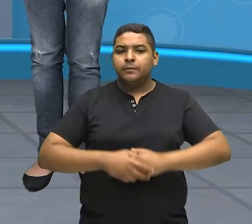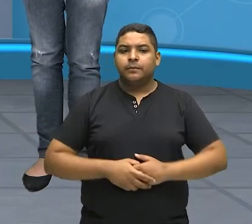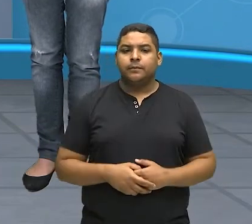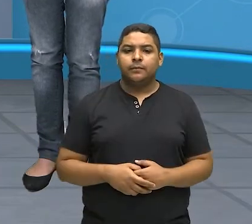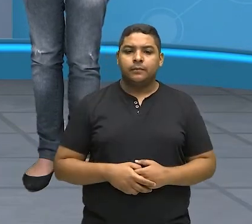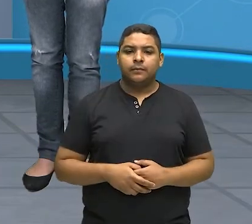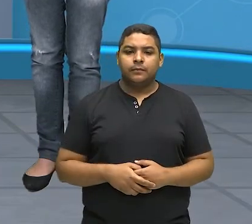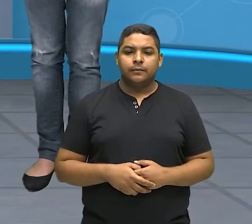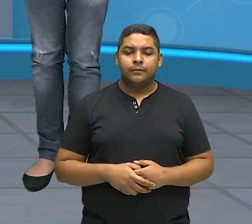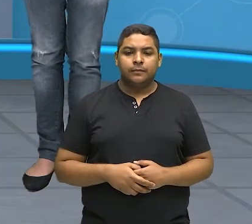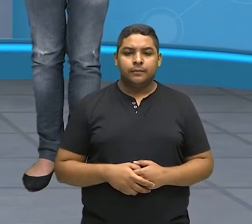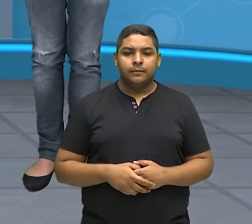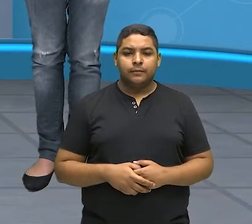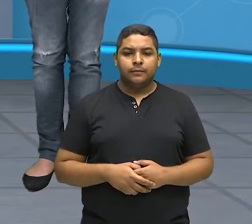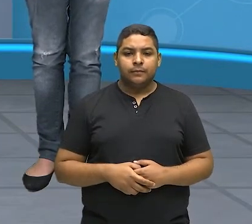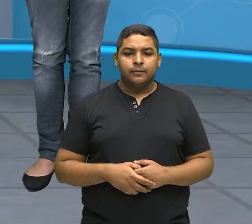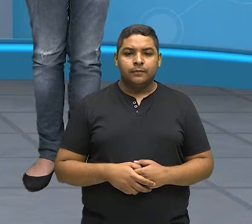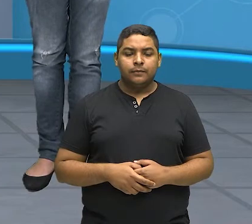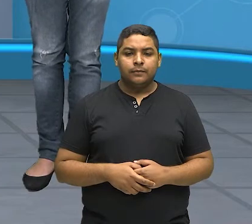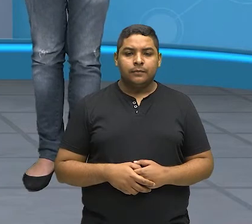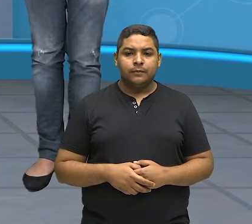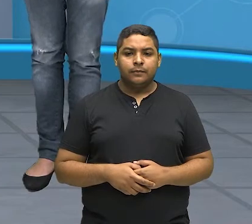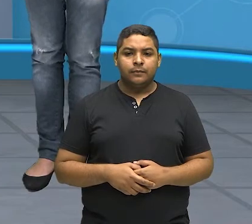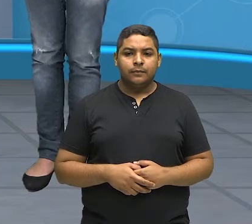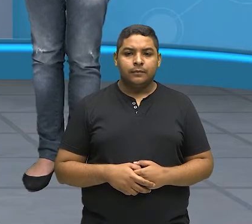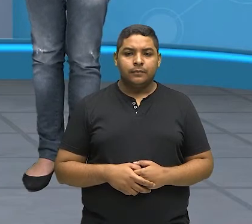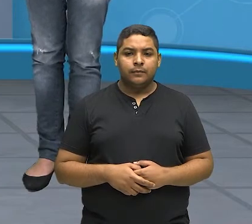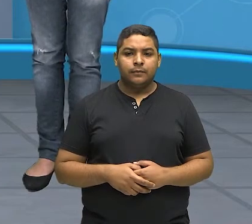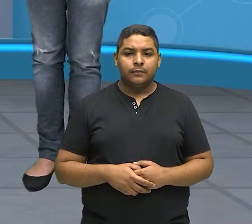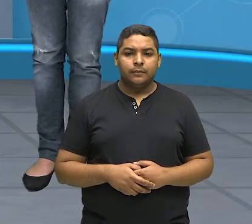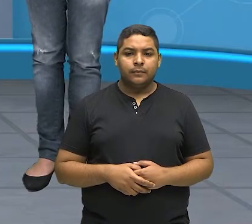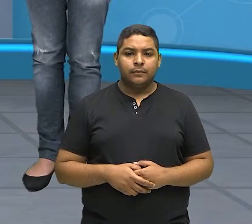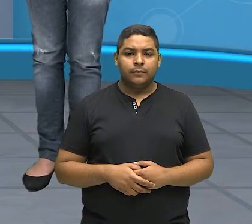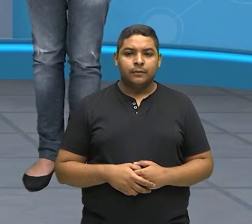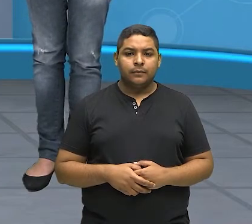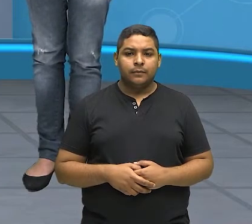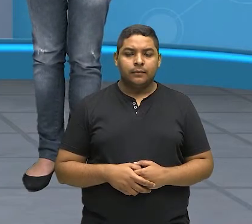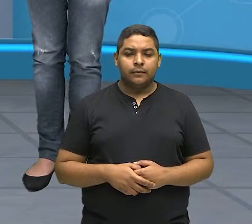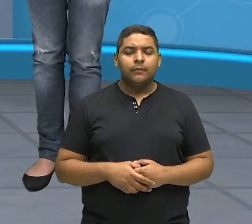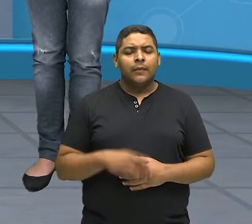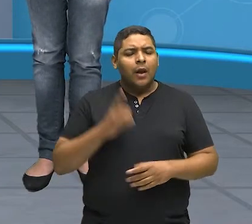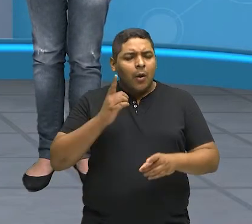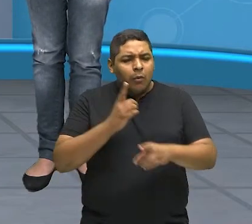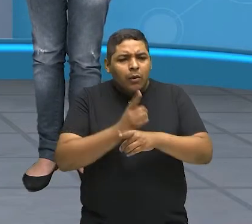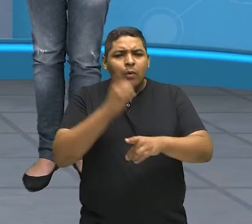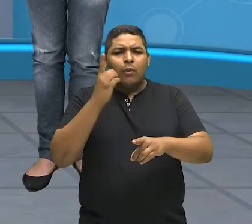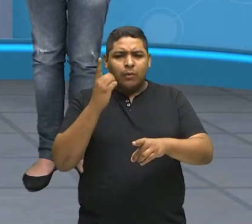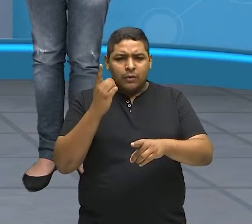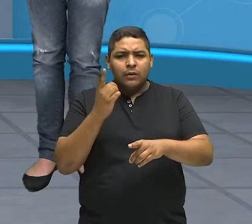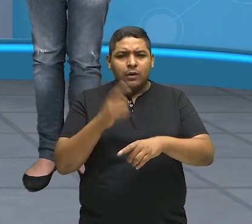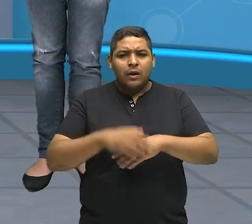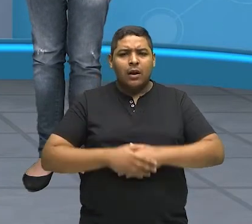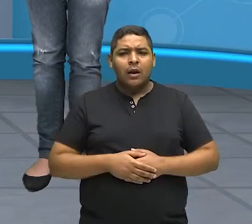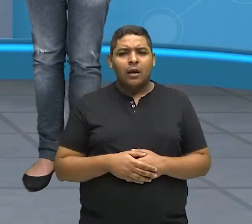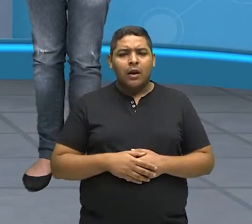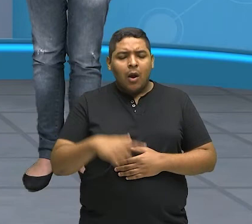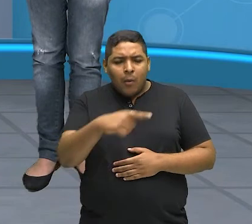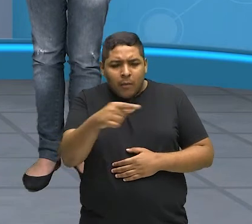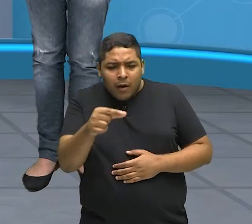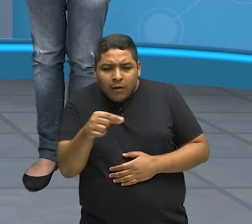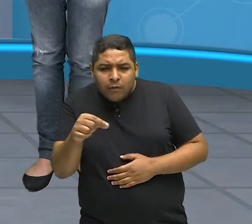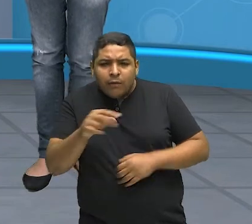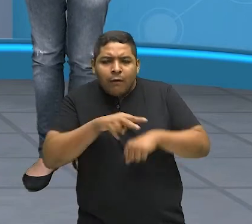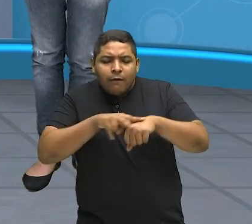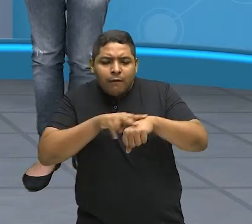I found a green leaf on the floor. Eu encontrei uma folha verde no